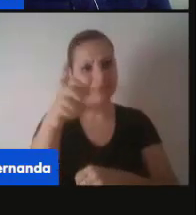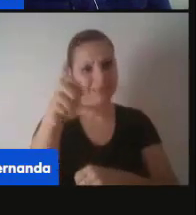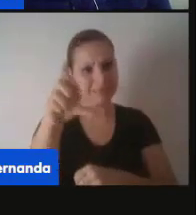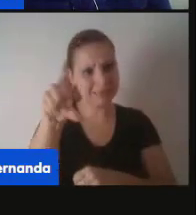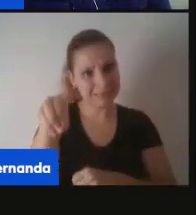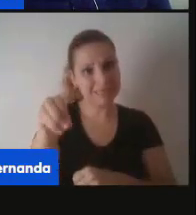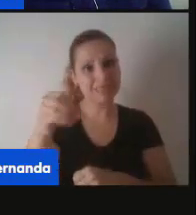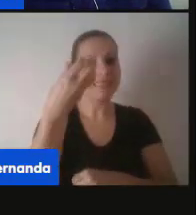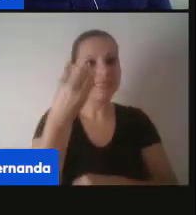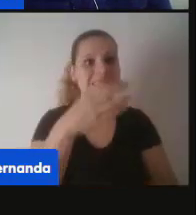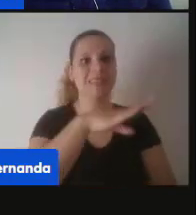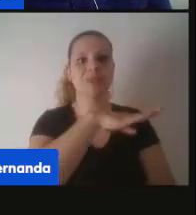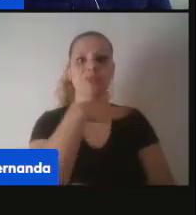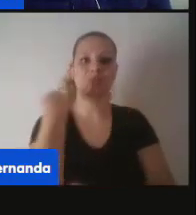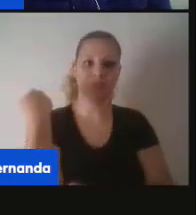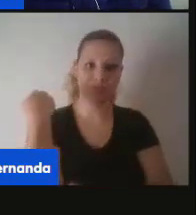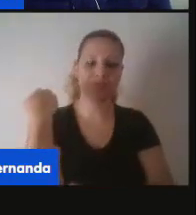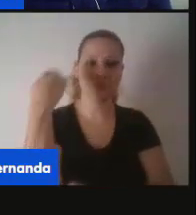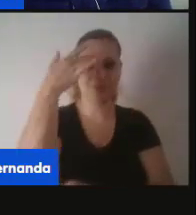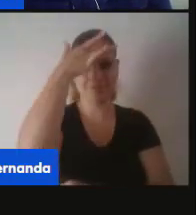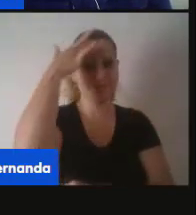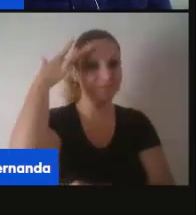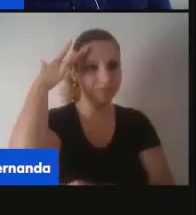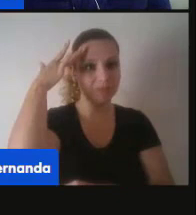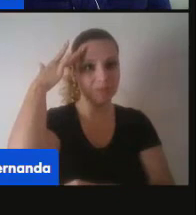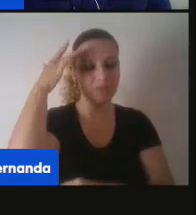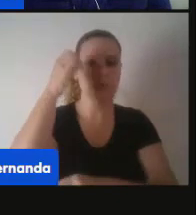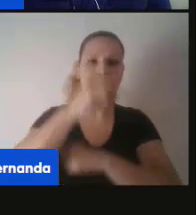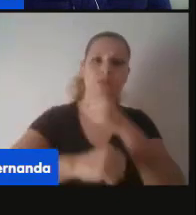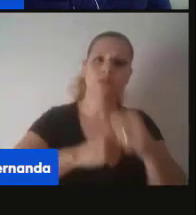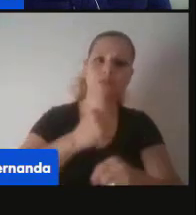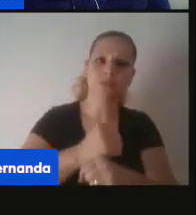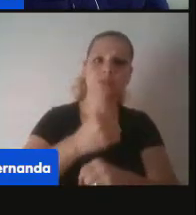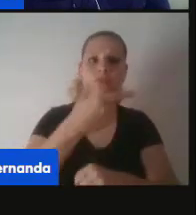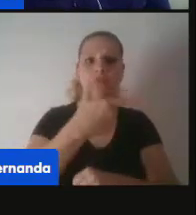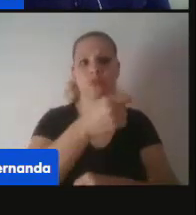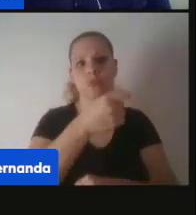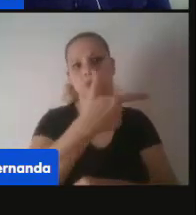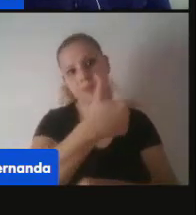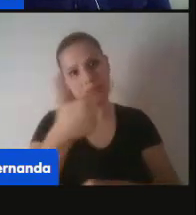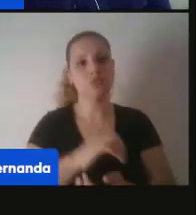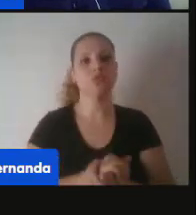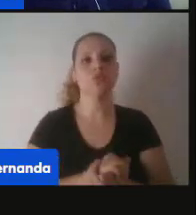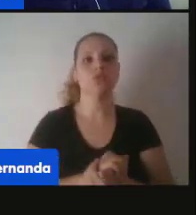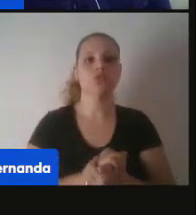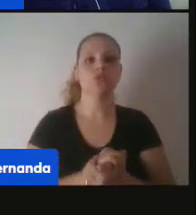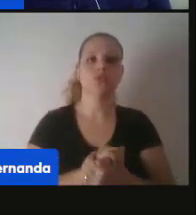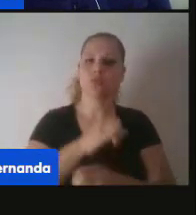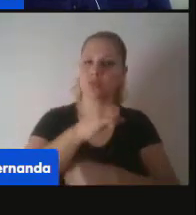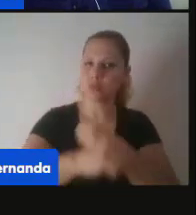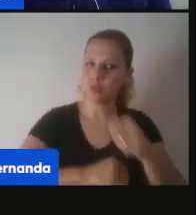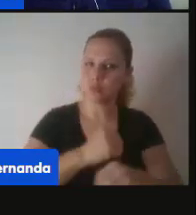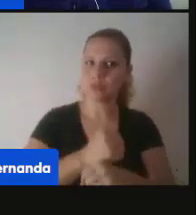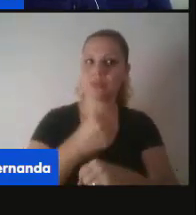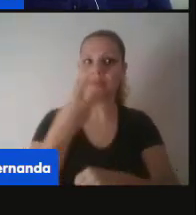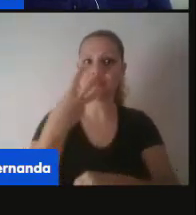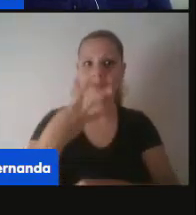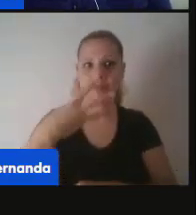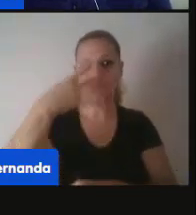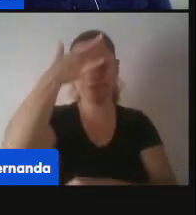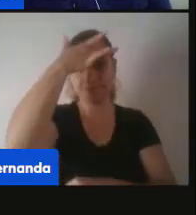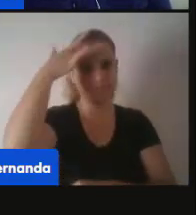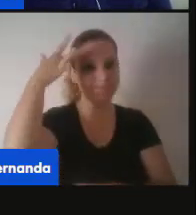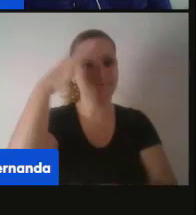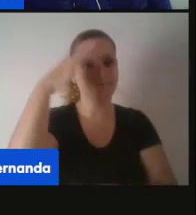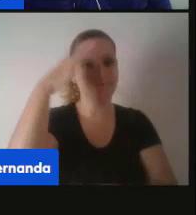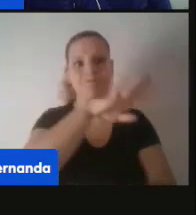no estado, 22 só aqui na nossa cidade. Nós tivemos em 2021, durante todo o ano, 3 óbitos